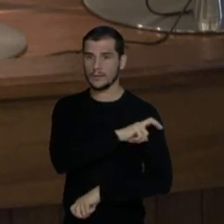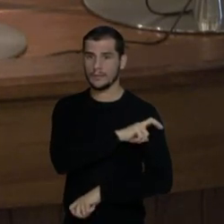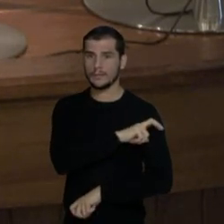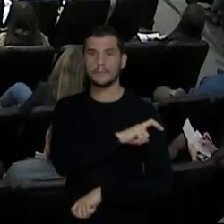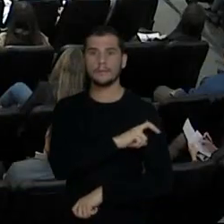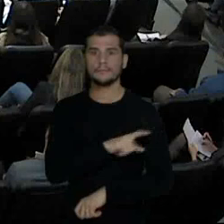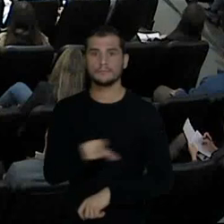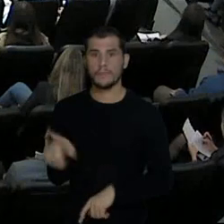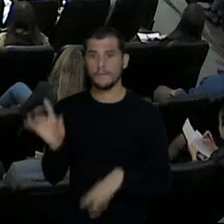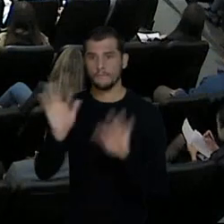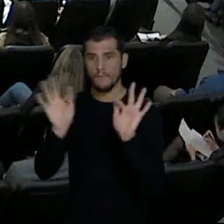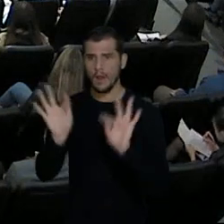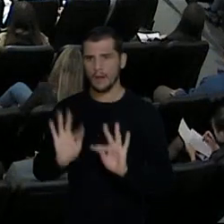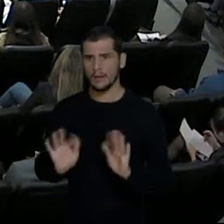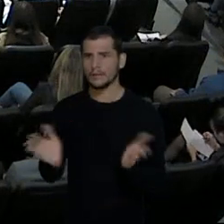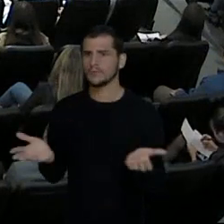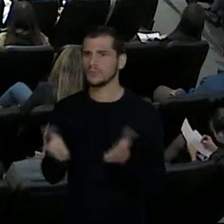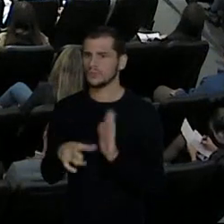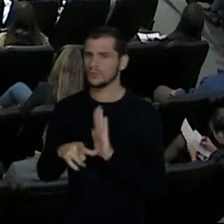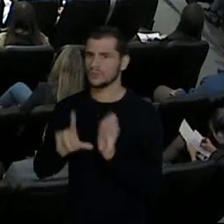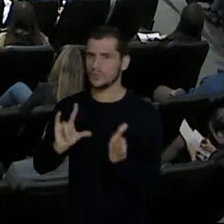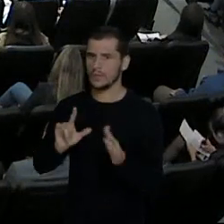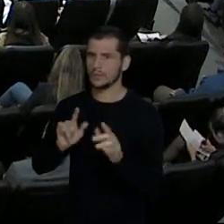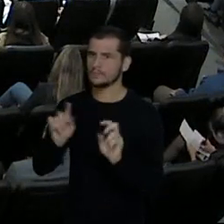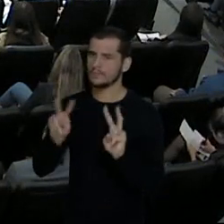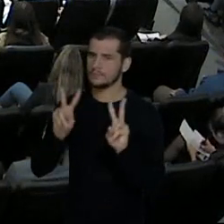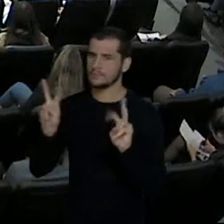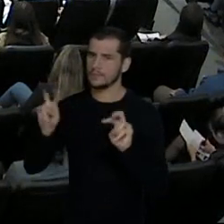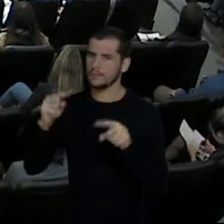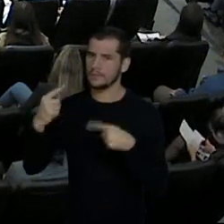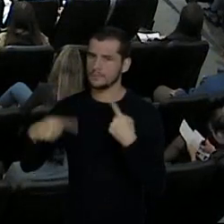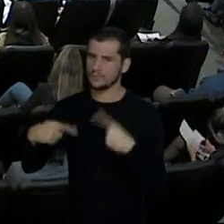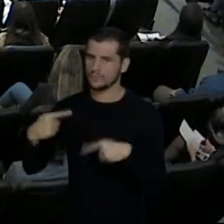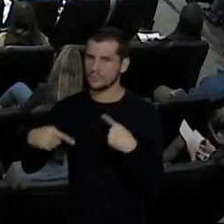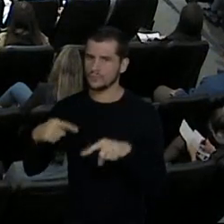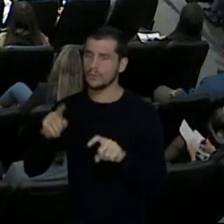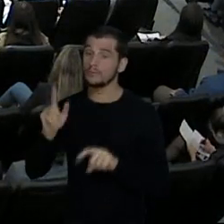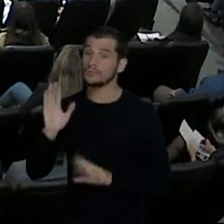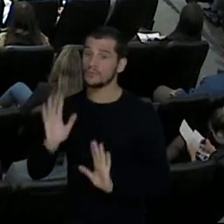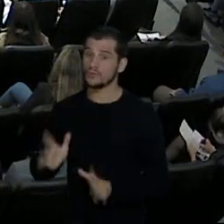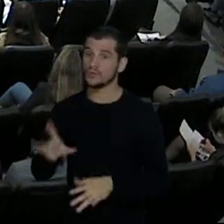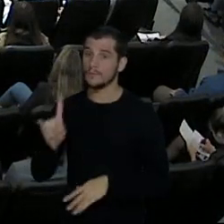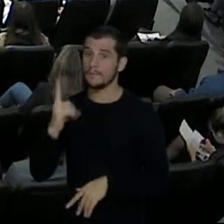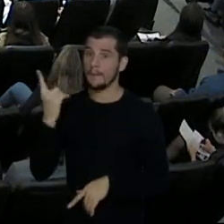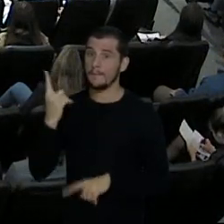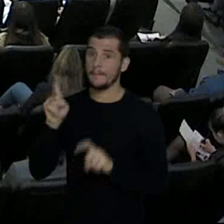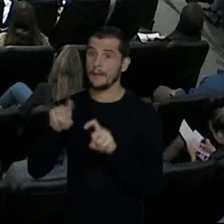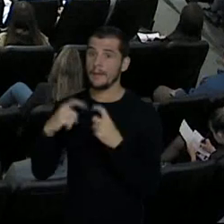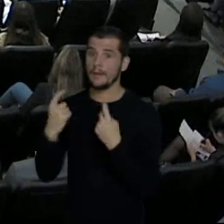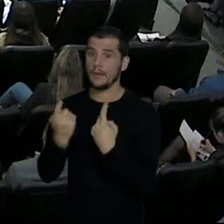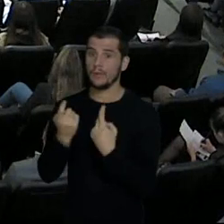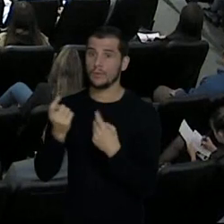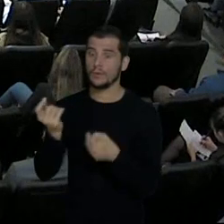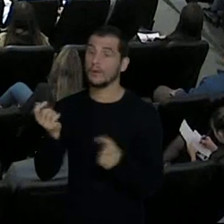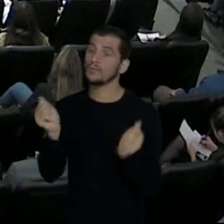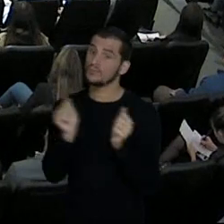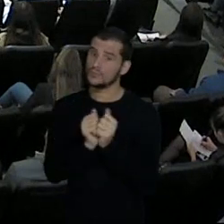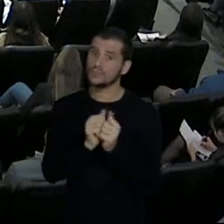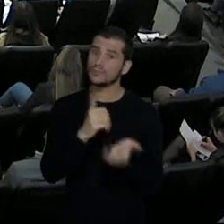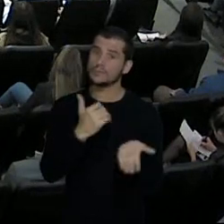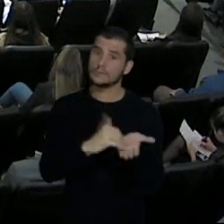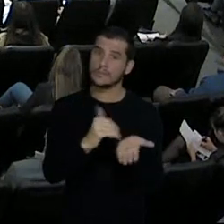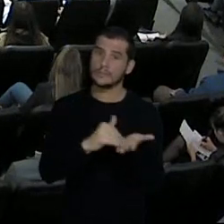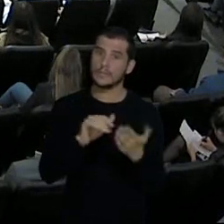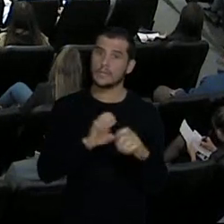tarefa tá para te avisar tá eh nós fizemos uma primeira reunião então com a Secretaria de Estado da Saúde